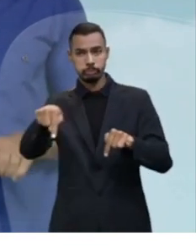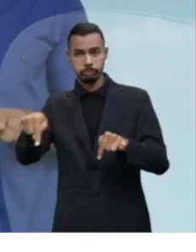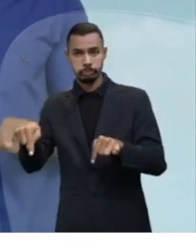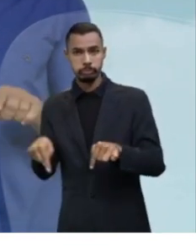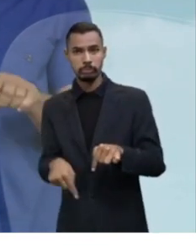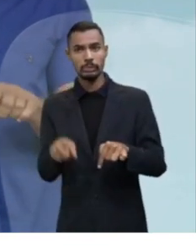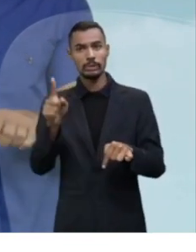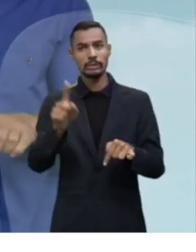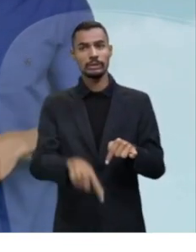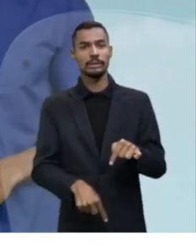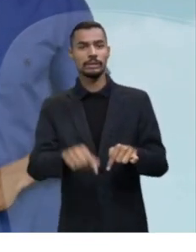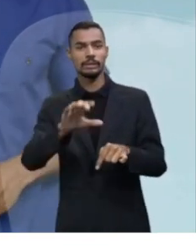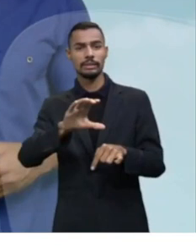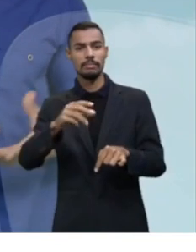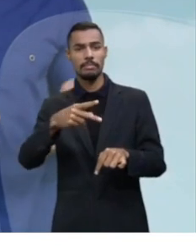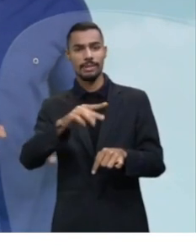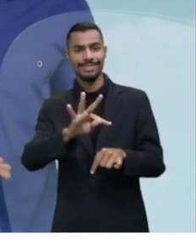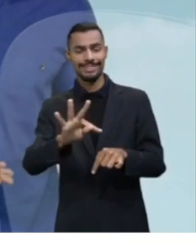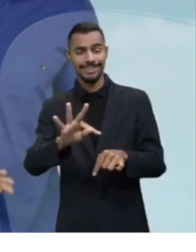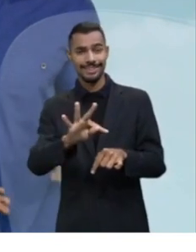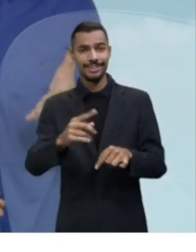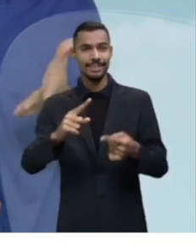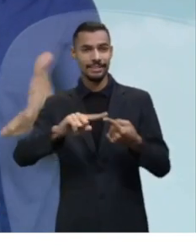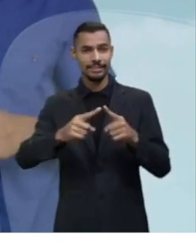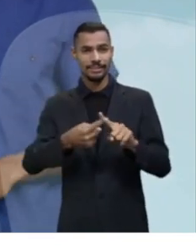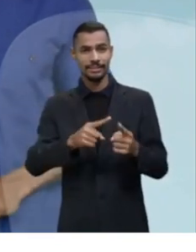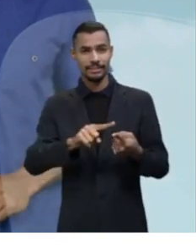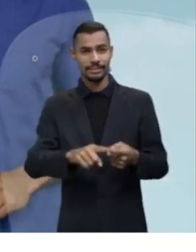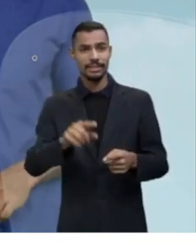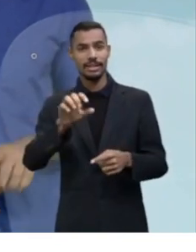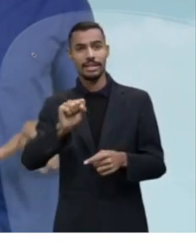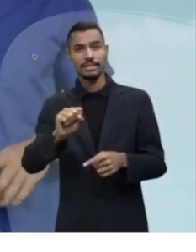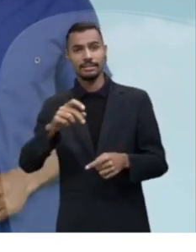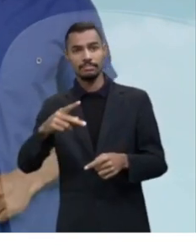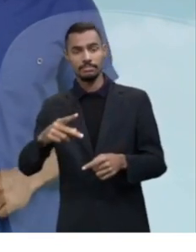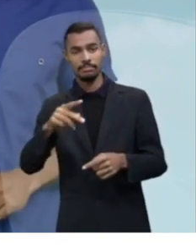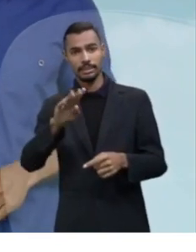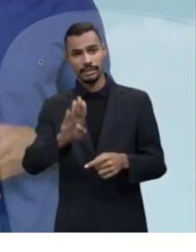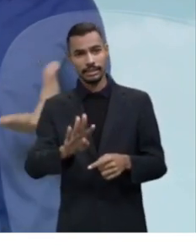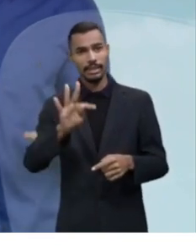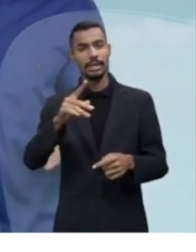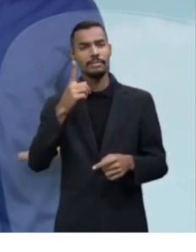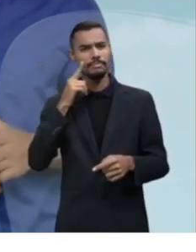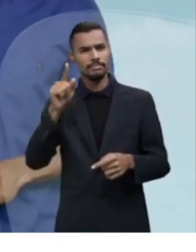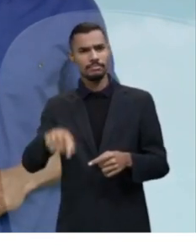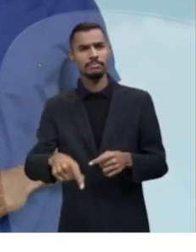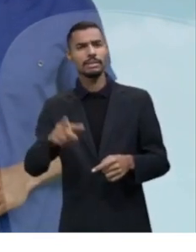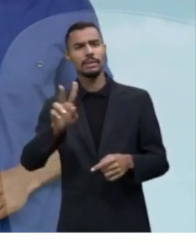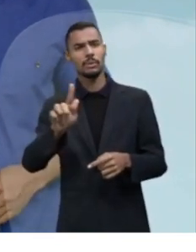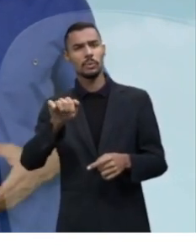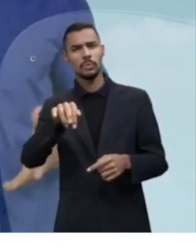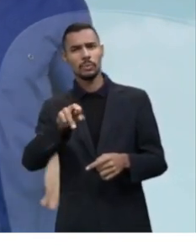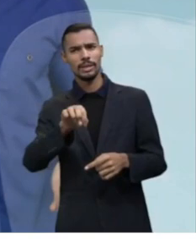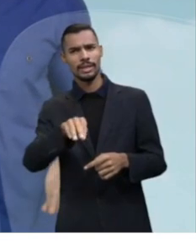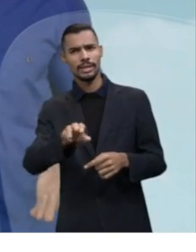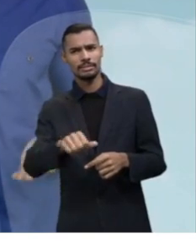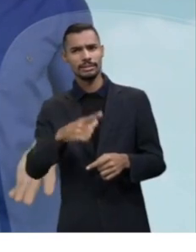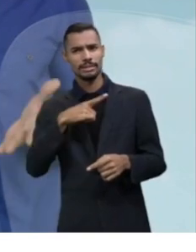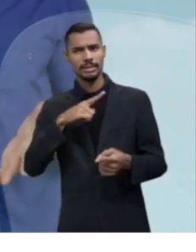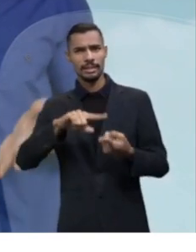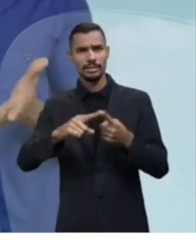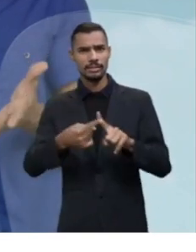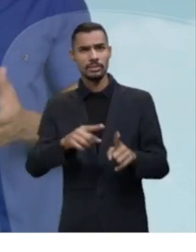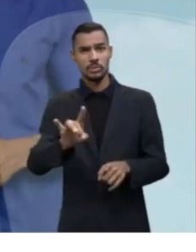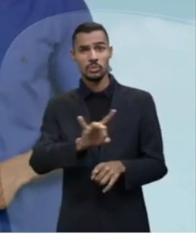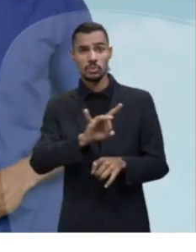de penetração de cone CPT, ou por correlação com SPT. No modelo Decour e Quaresma, por sua vez, essa relação é